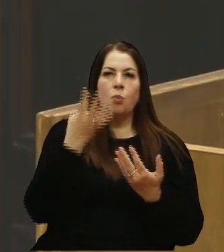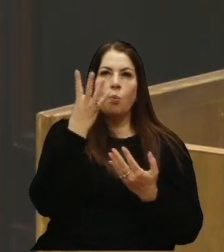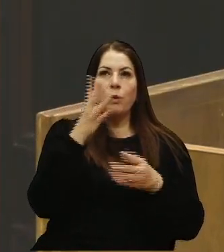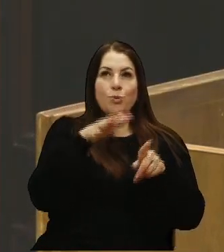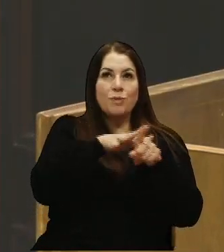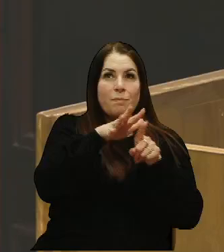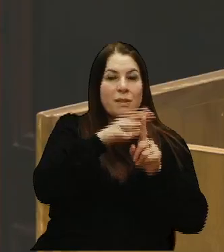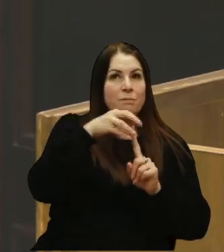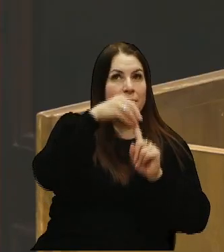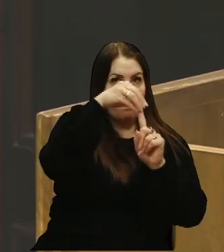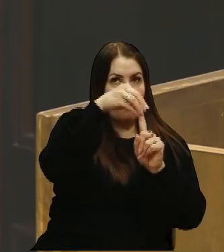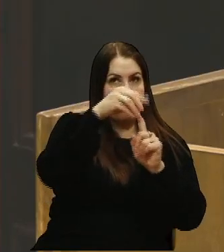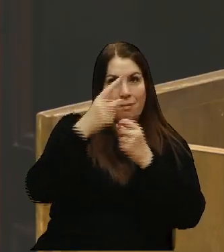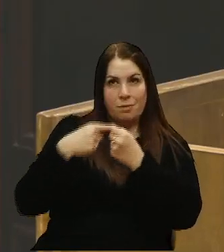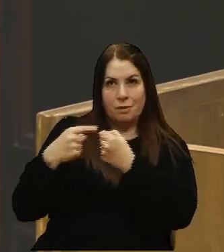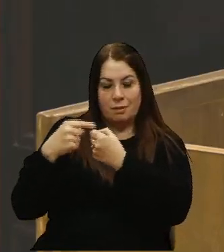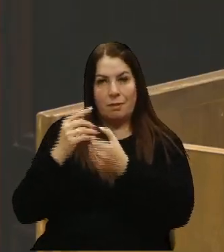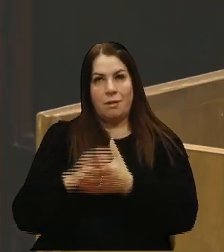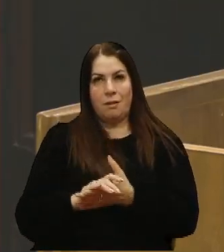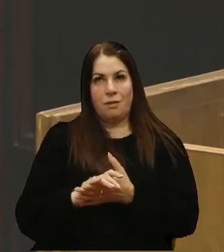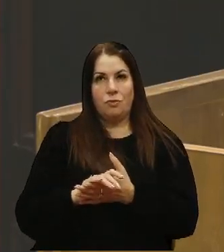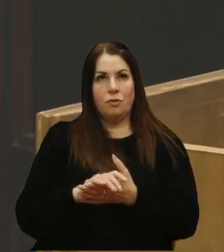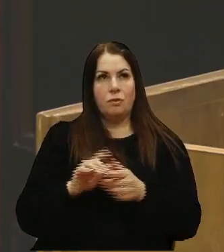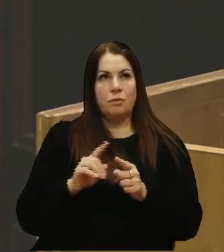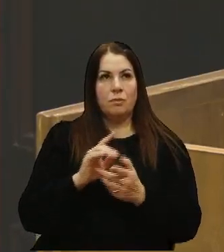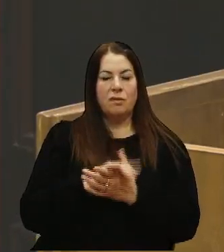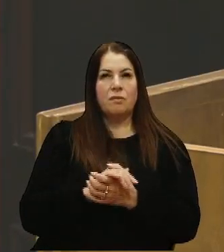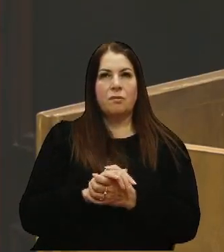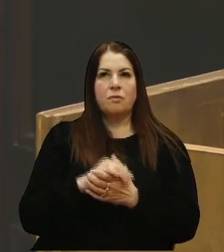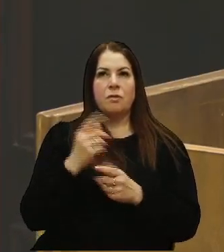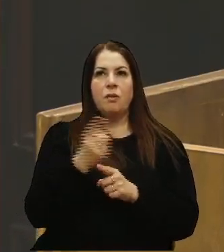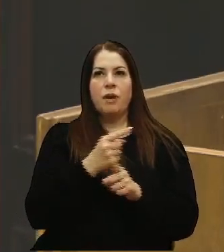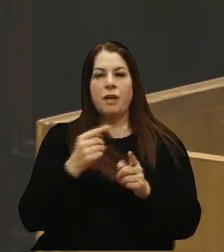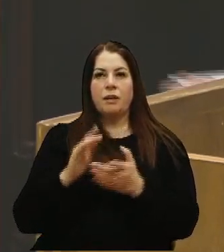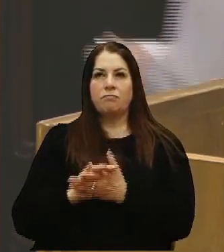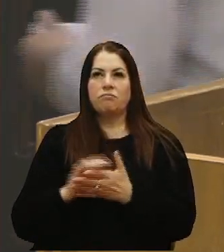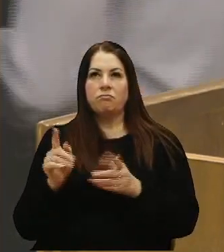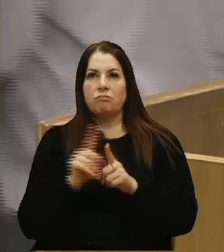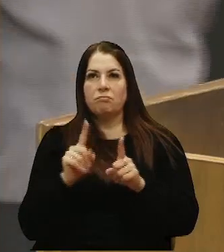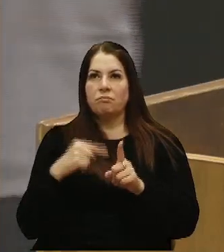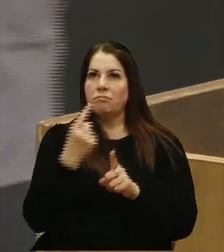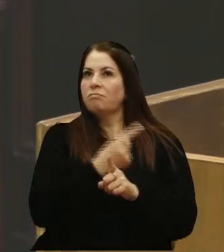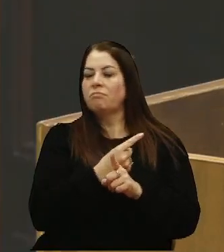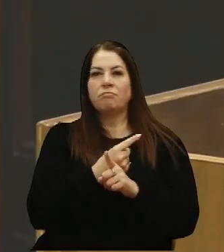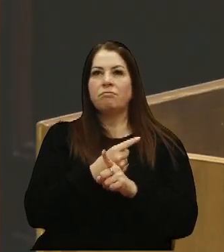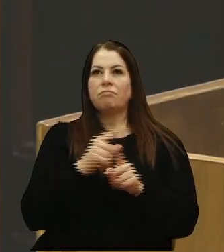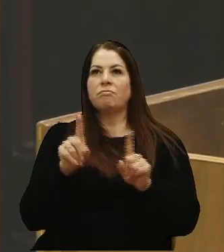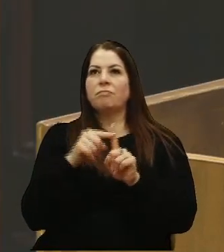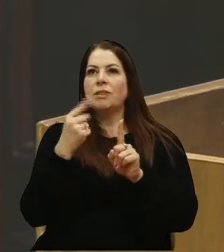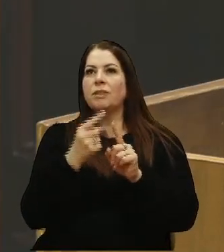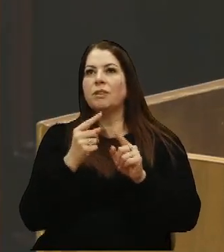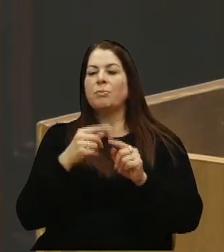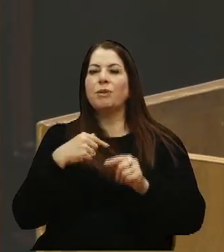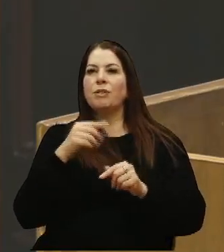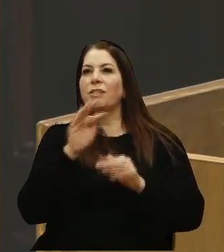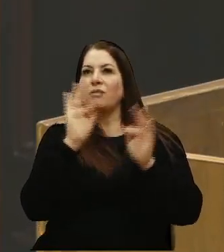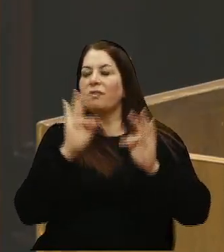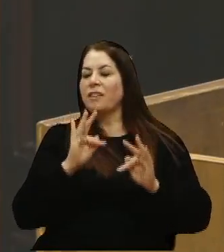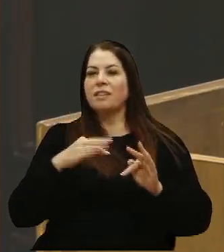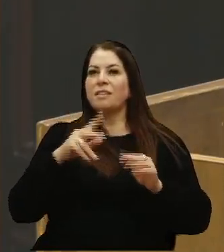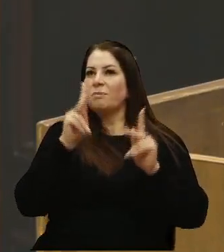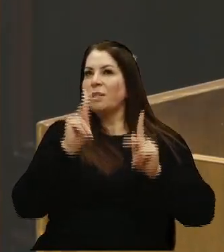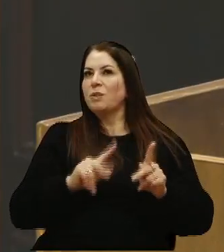demandas principais da cidade, não sei se na mesma ordem, de descontentamento das pessoas,